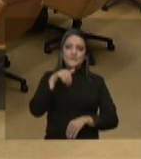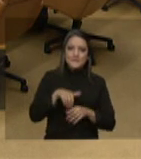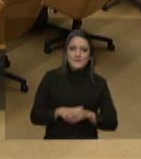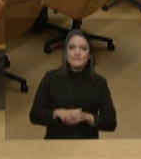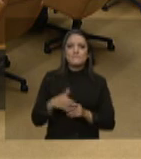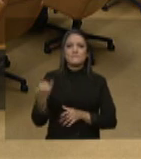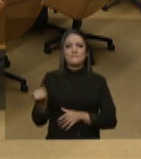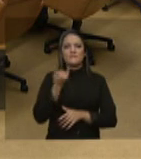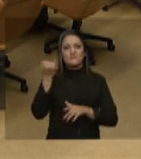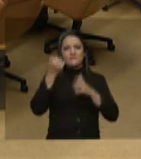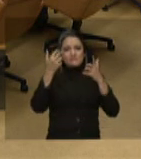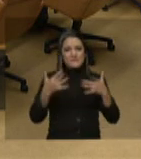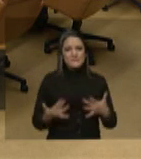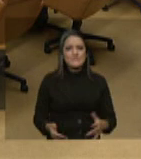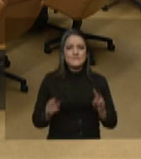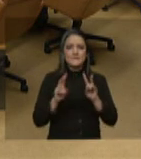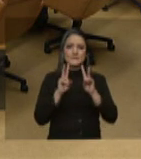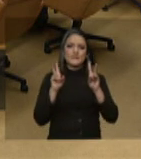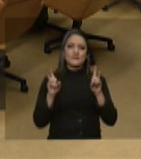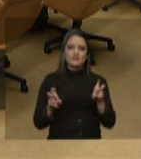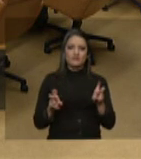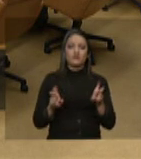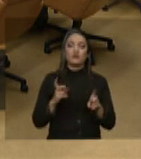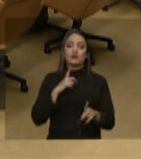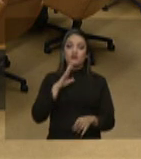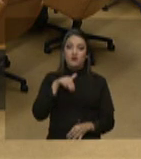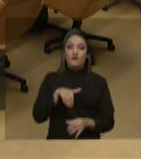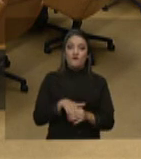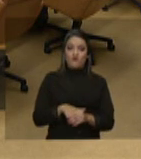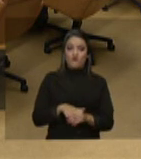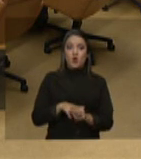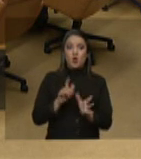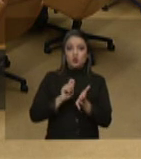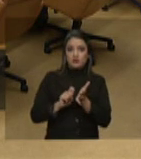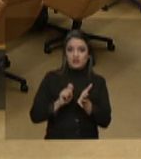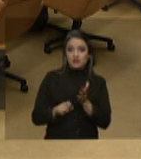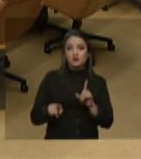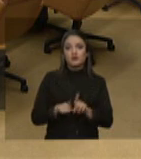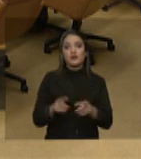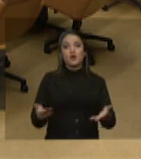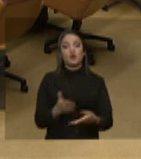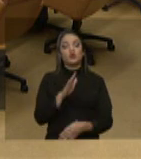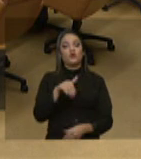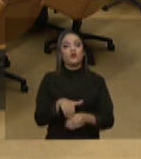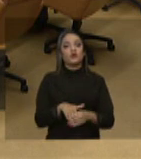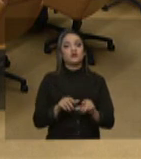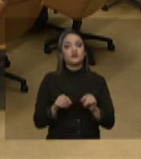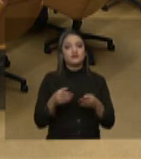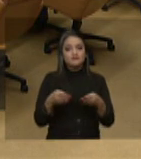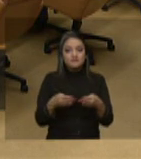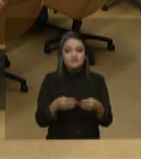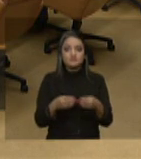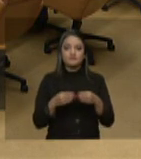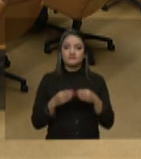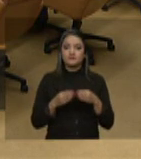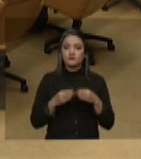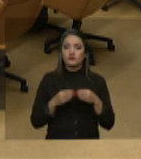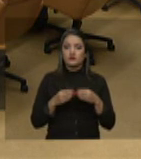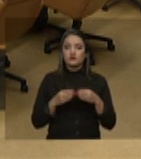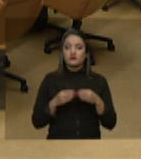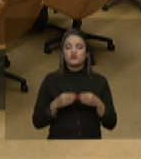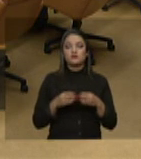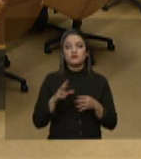tem o escrito sobre a matéria voto escrito e estou votando no sentido com as vendas do não conhecimento